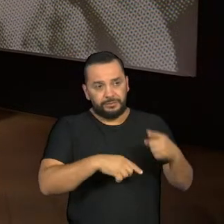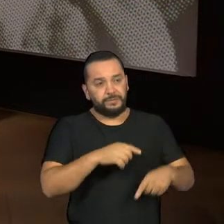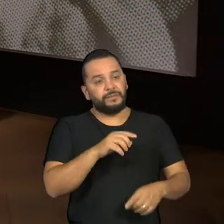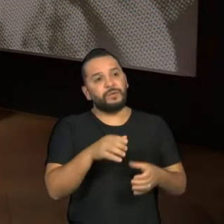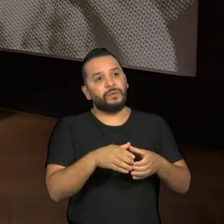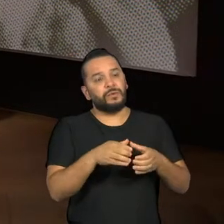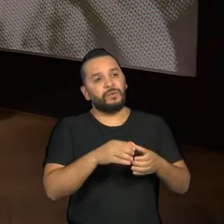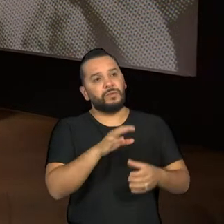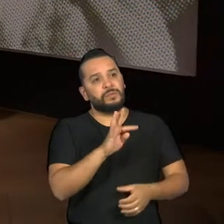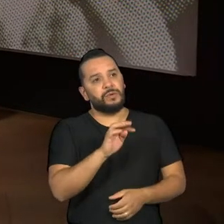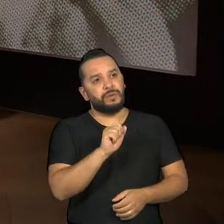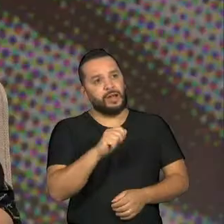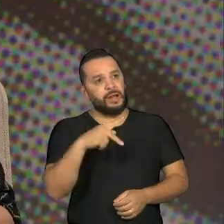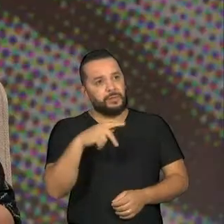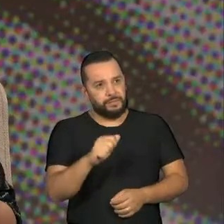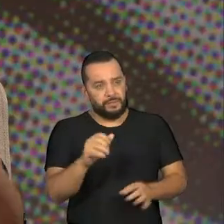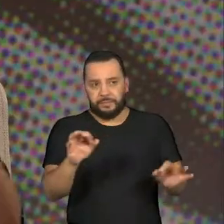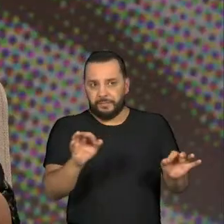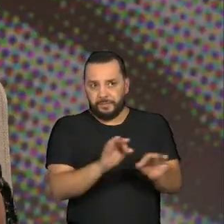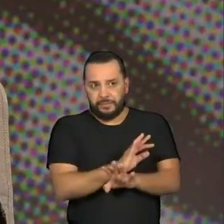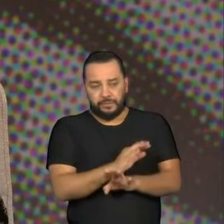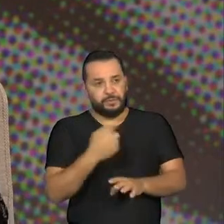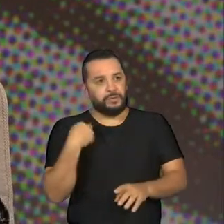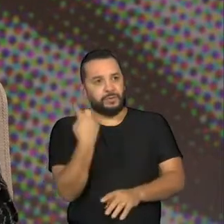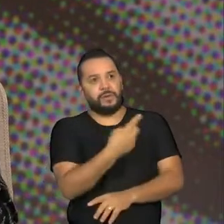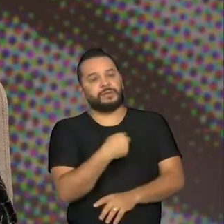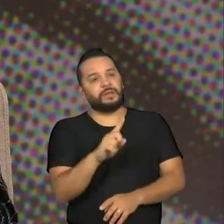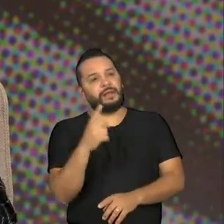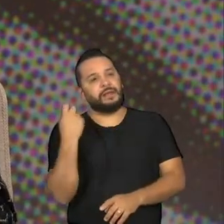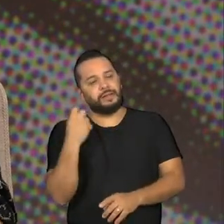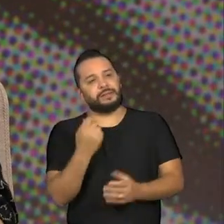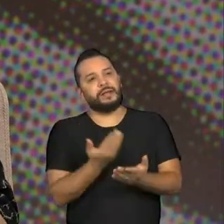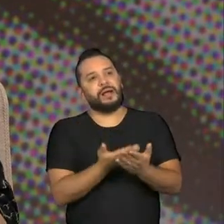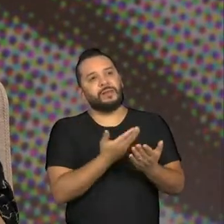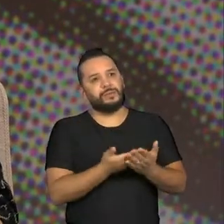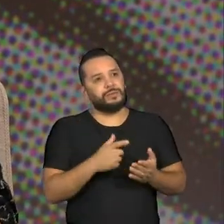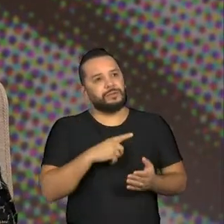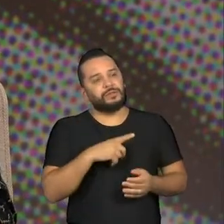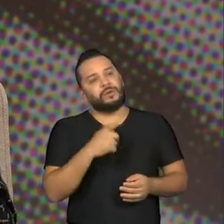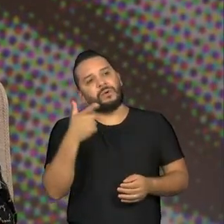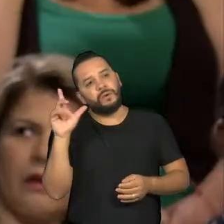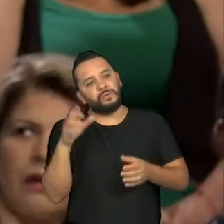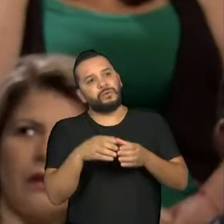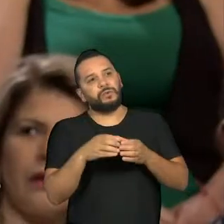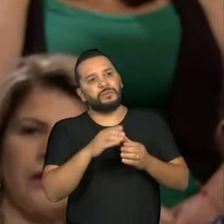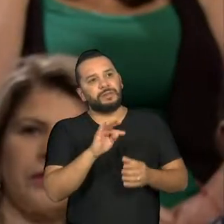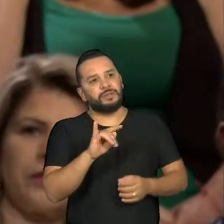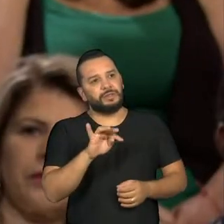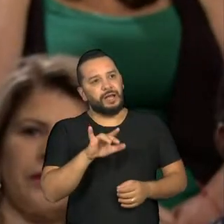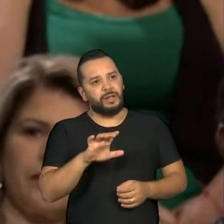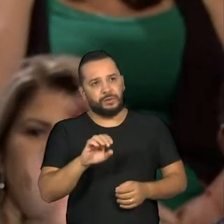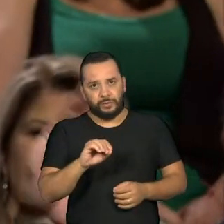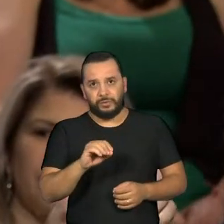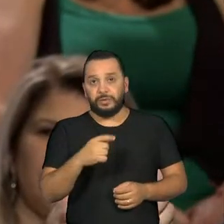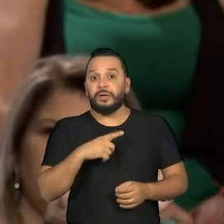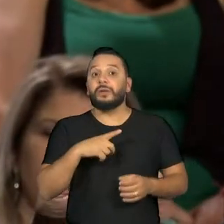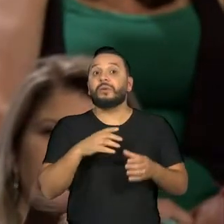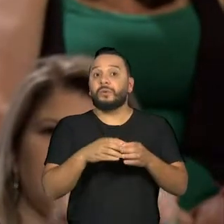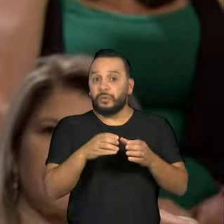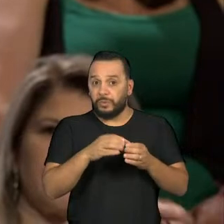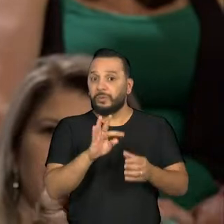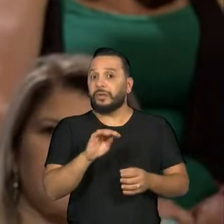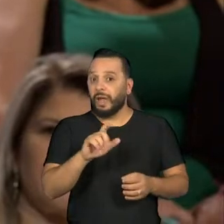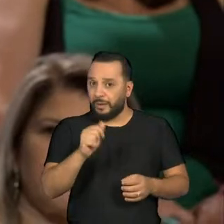Tapa, nós, ex-alunos da Martins Pena, fizemos um outro grupo chamado City Teatro. Grupo Tapa, uma pessoa que acompanhou a